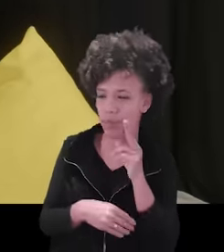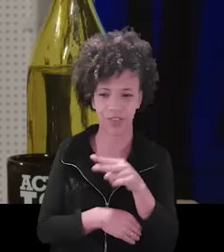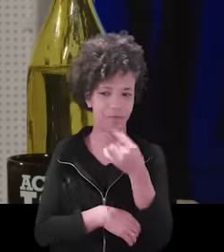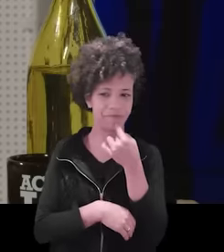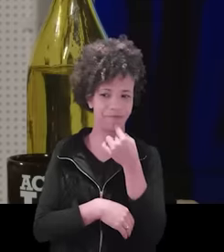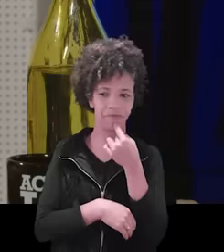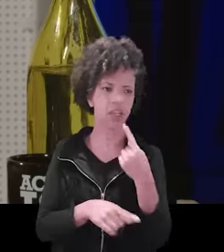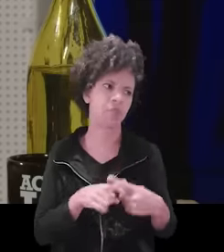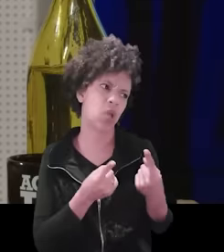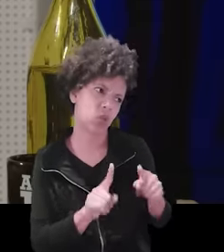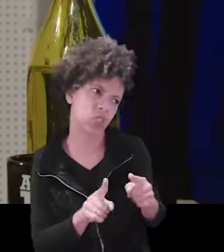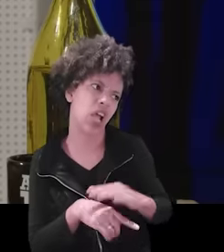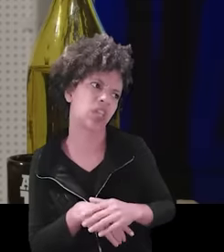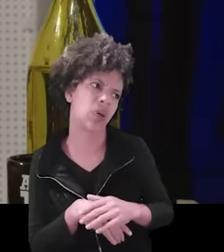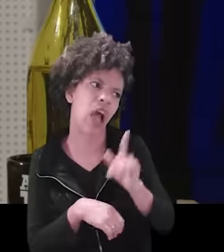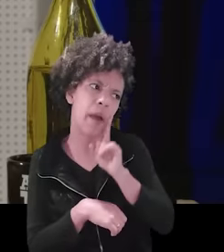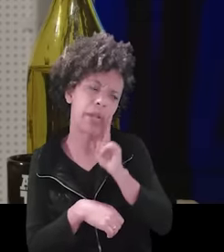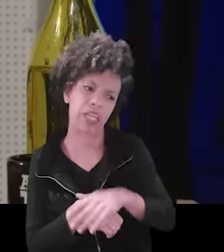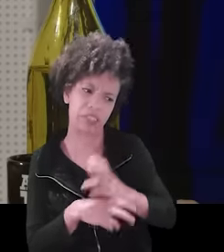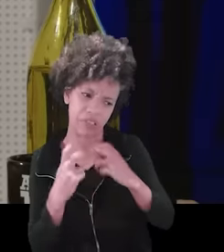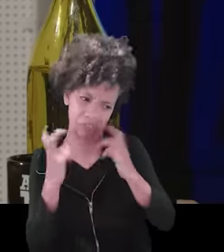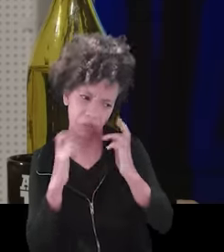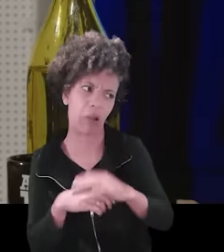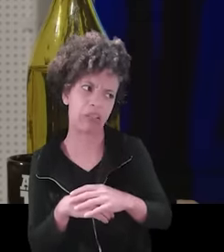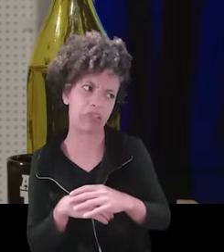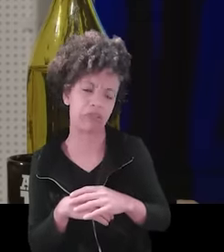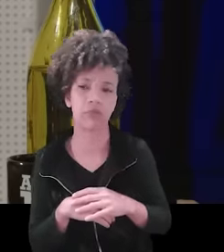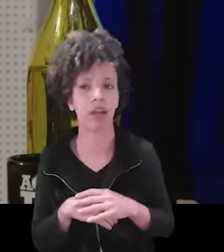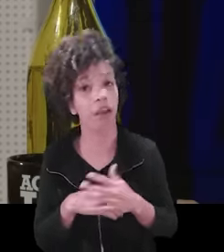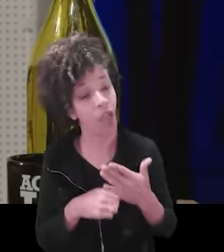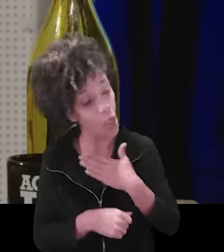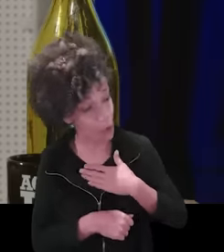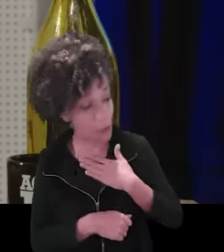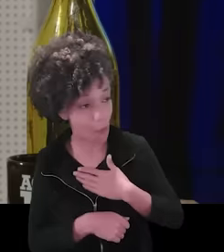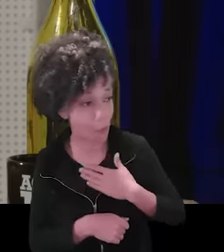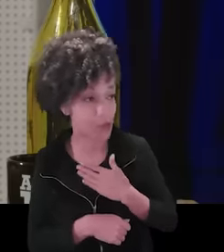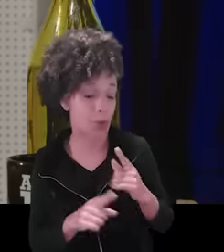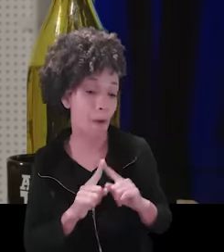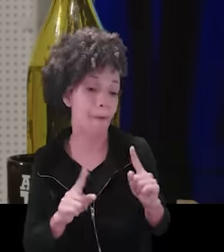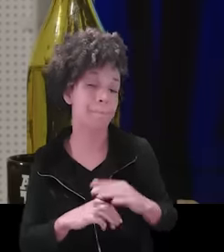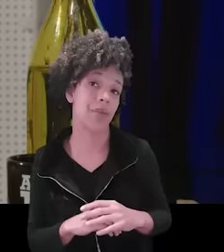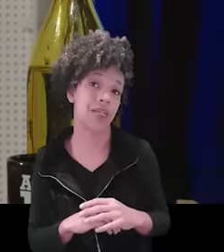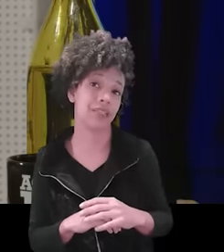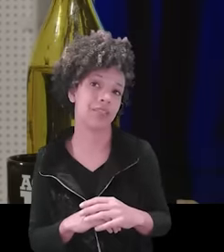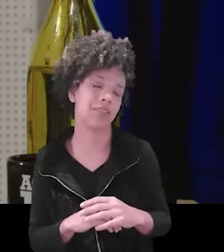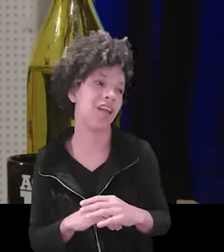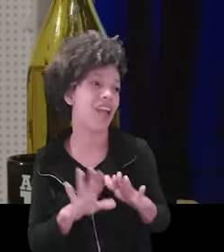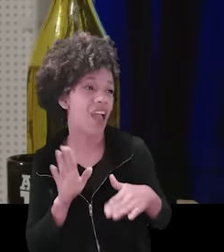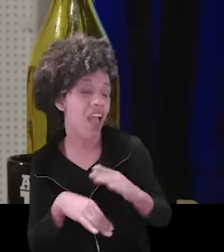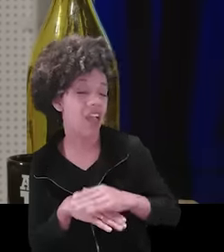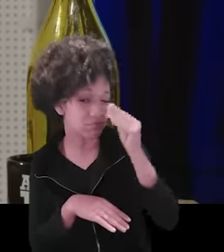daí para você você fala não cara meu churrasco na Americana vergonha não Deixa claro que quando eu até gosto assim mas ele é mais